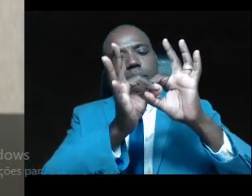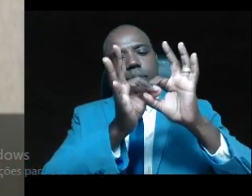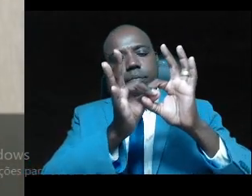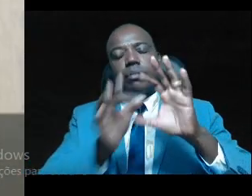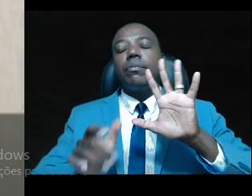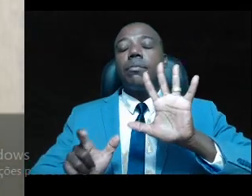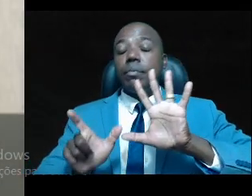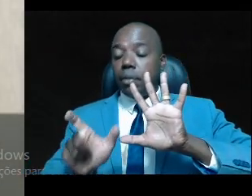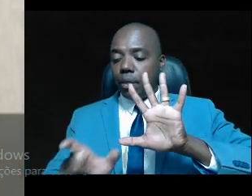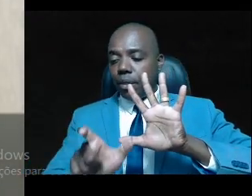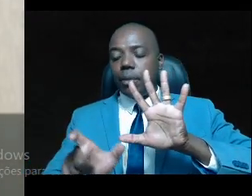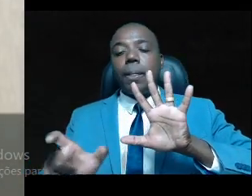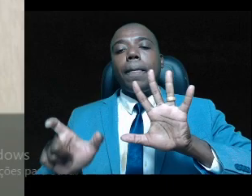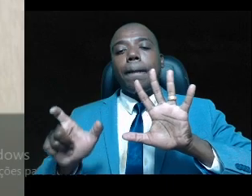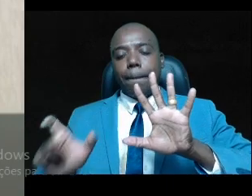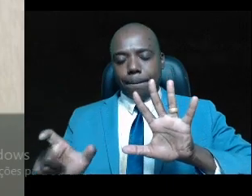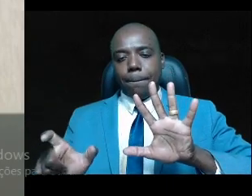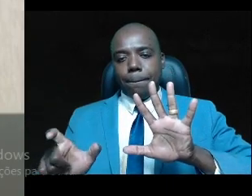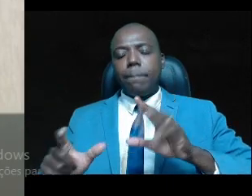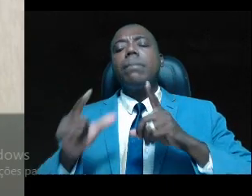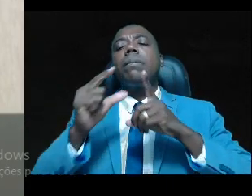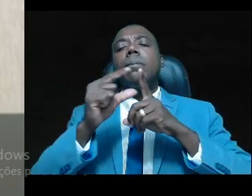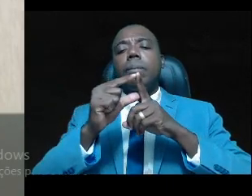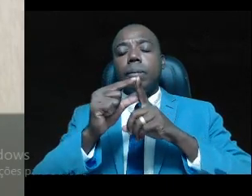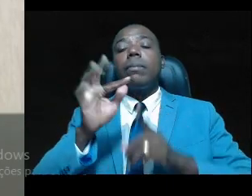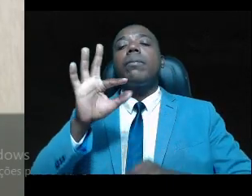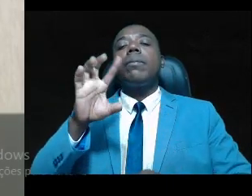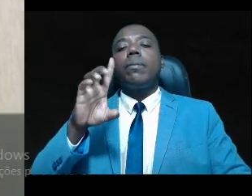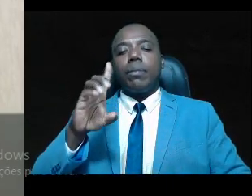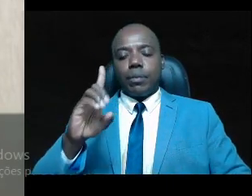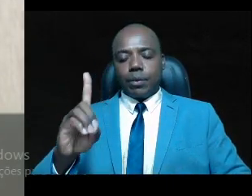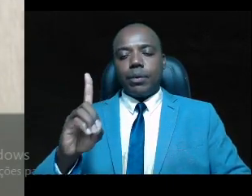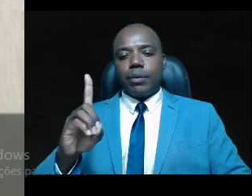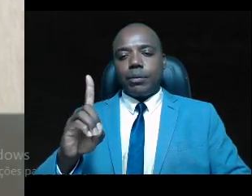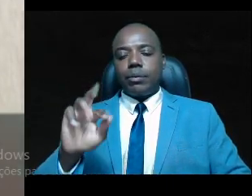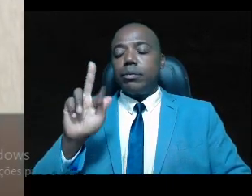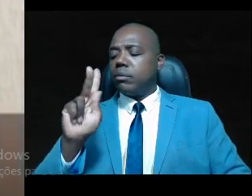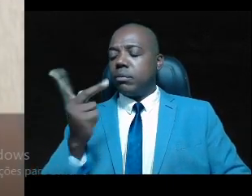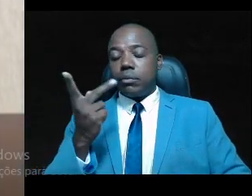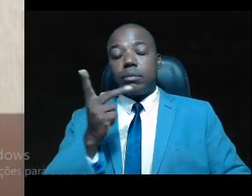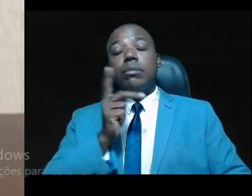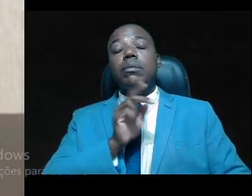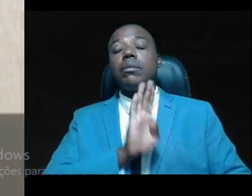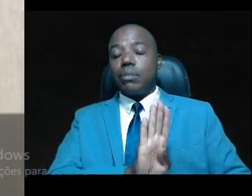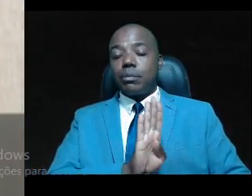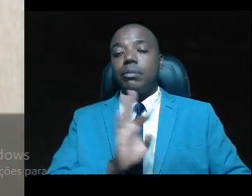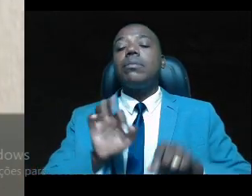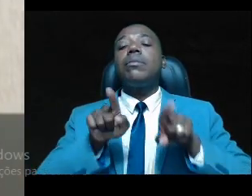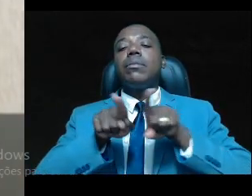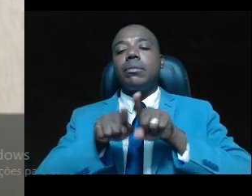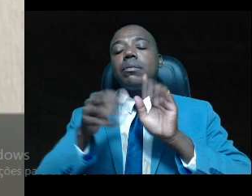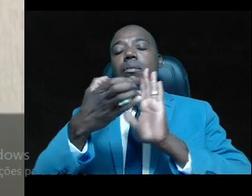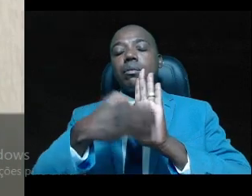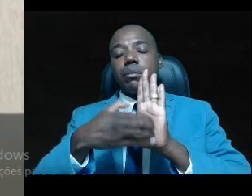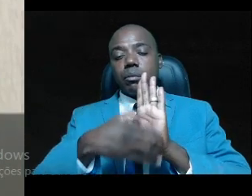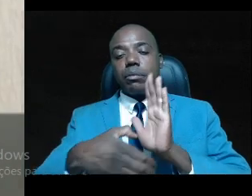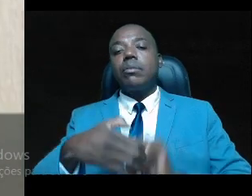versos recitados da Palavra de Deus, o qual consta no livro de aos Hebreus, no capítulo